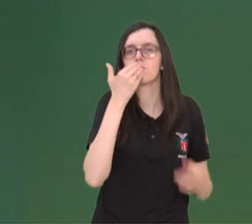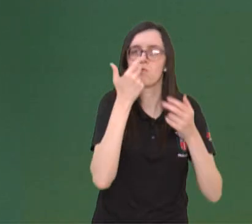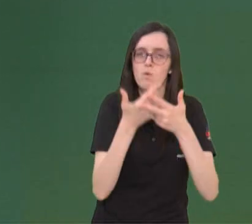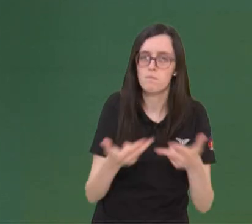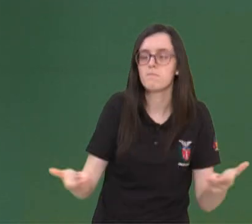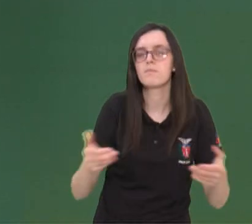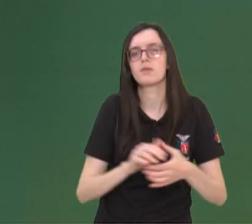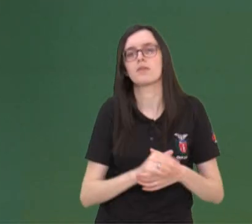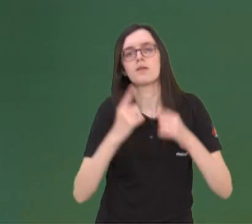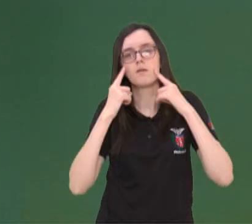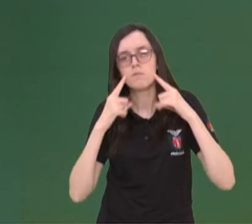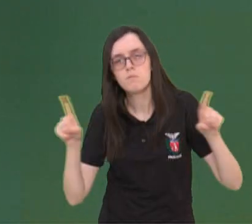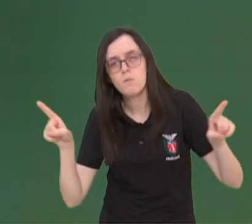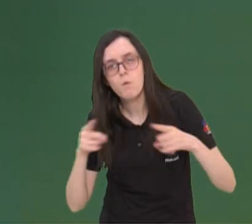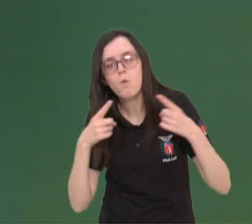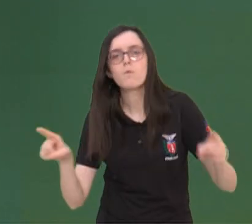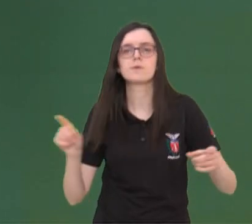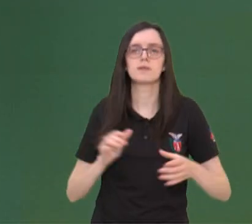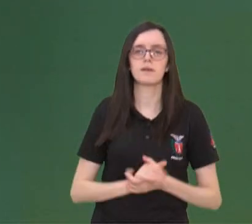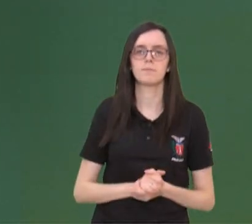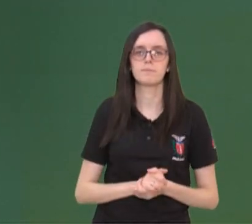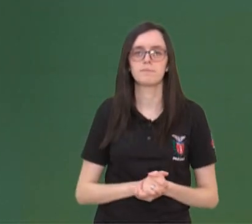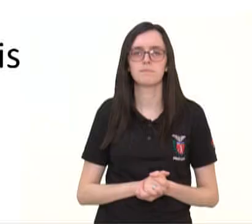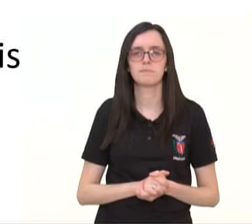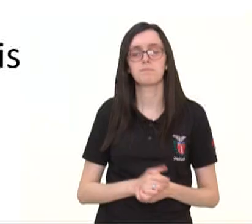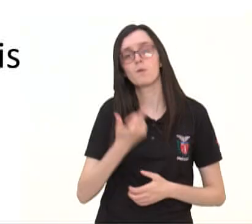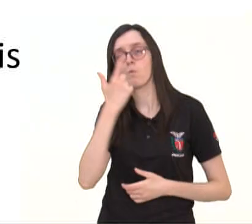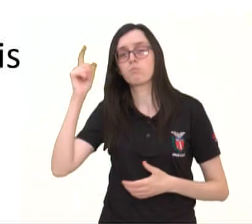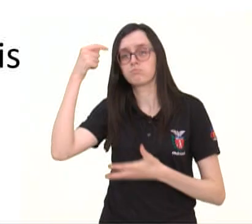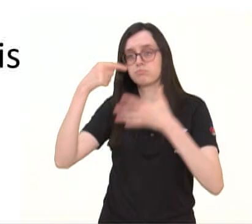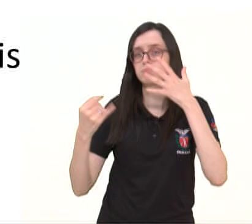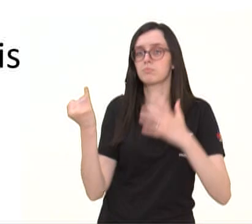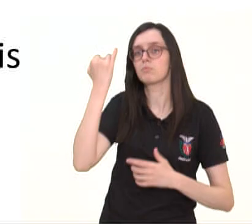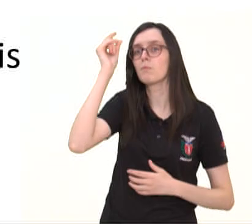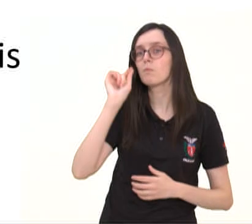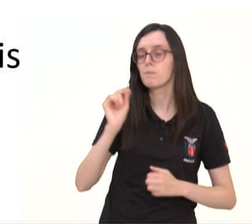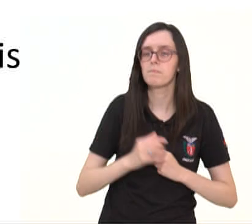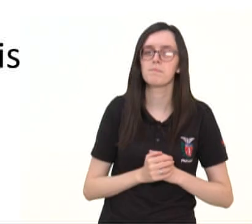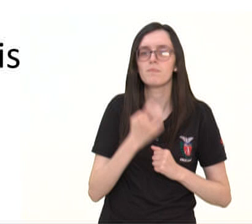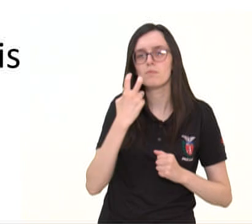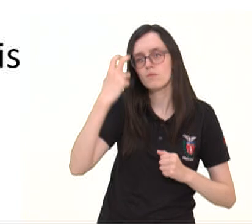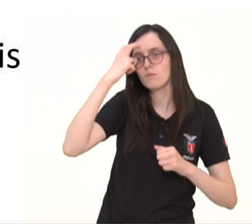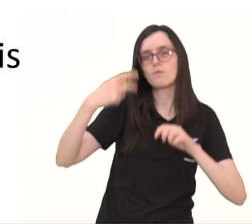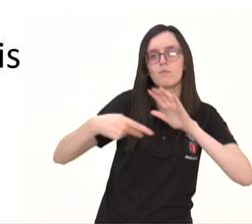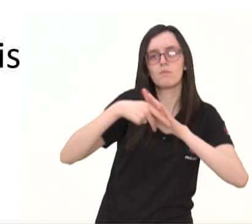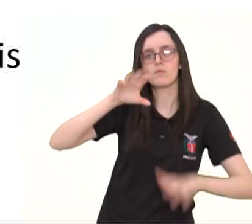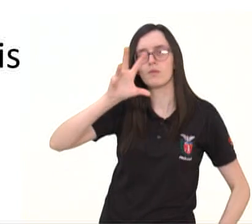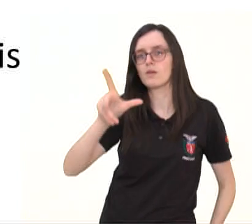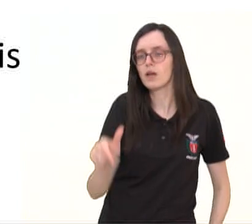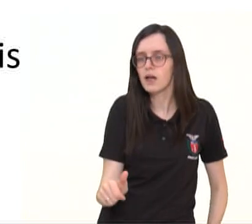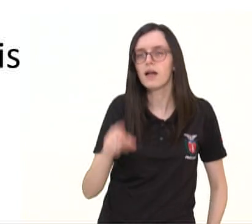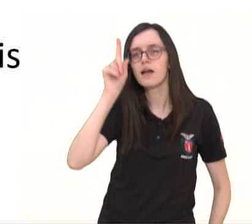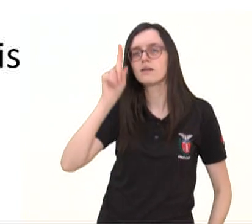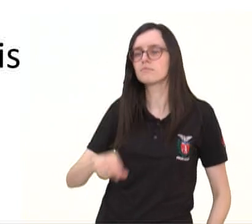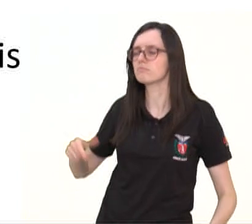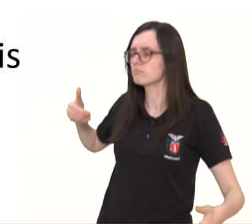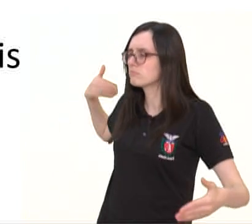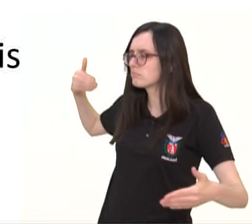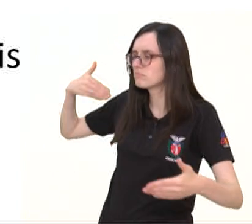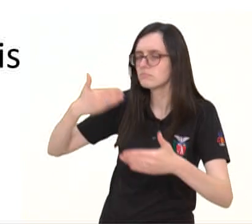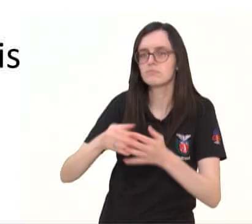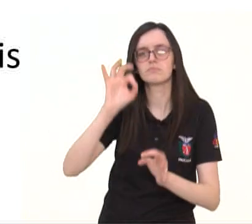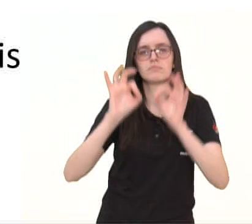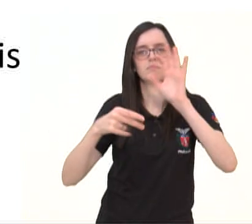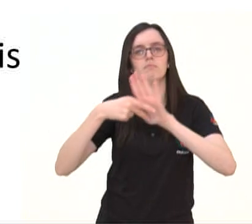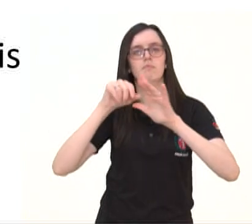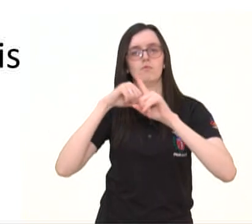culinária, pela música. Outra questão, a cultura africana está desde as organizações